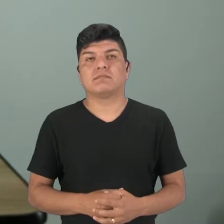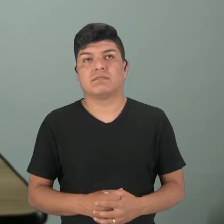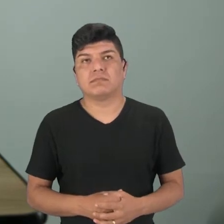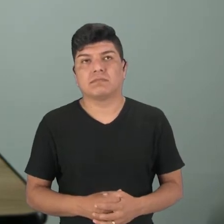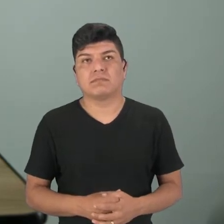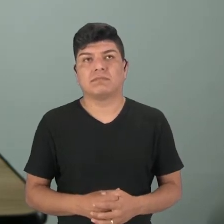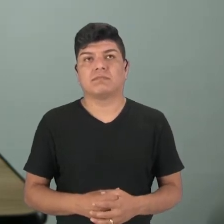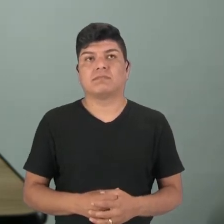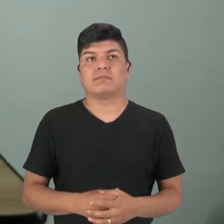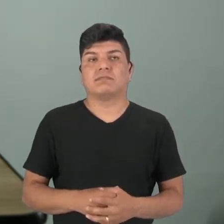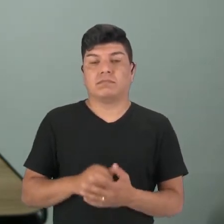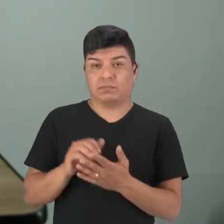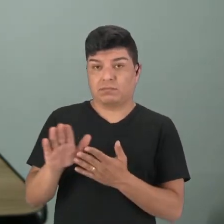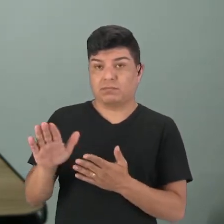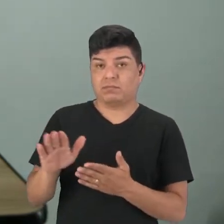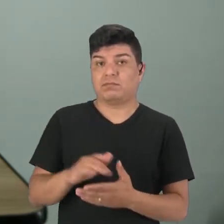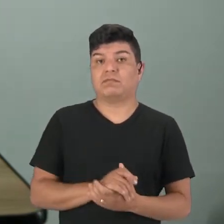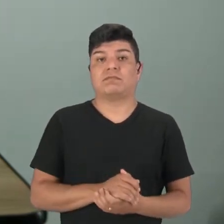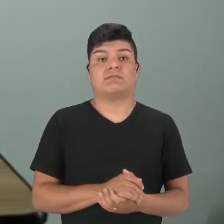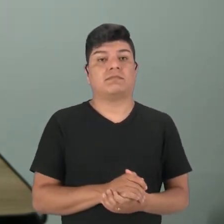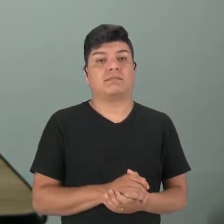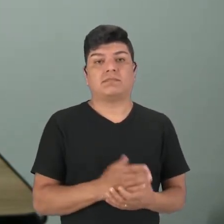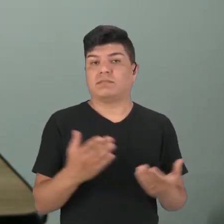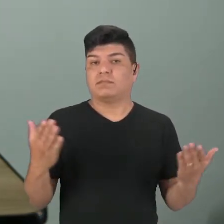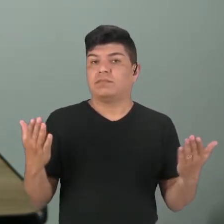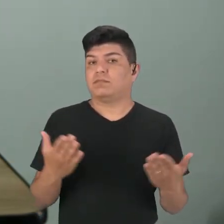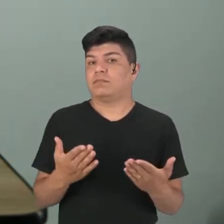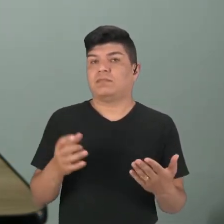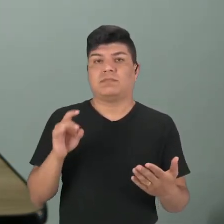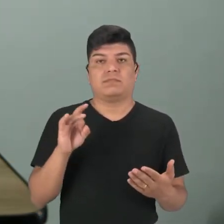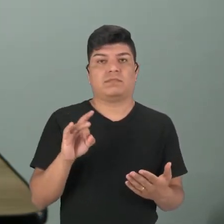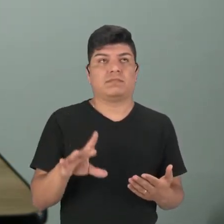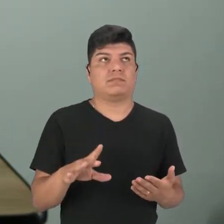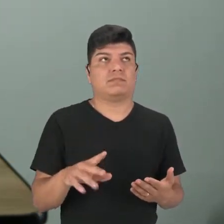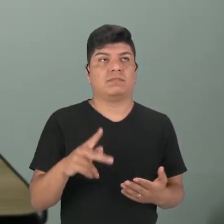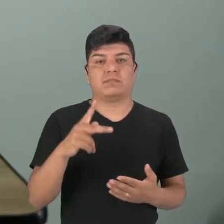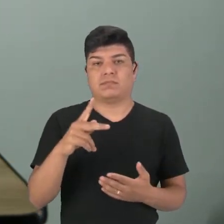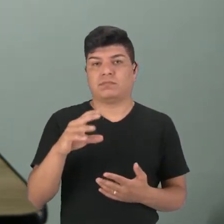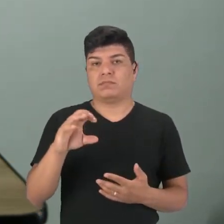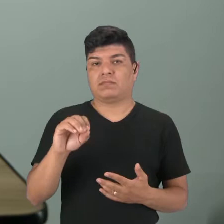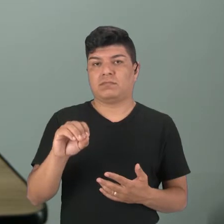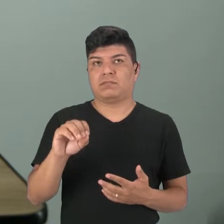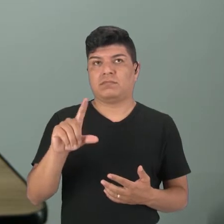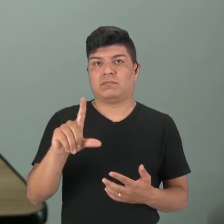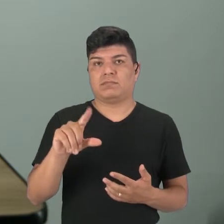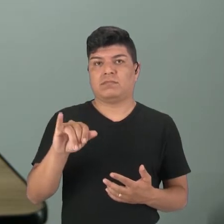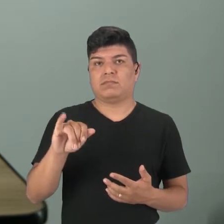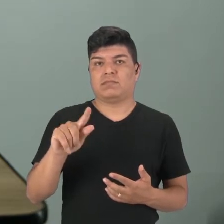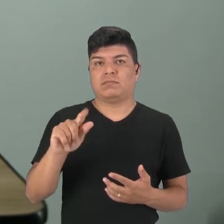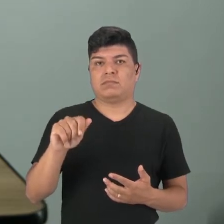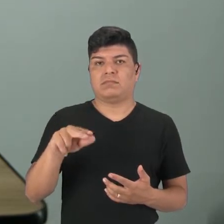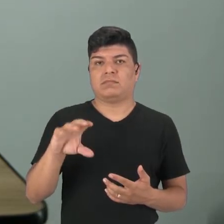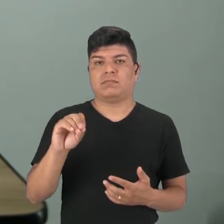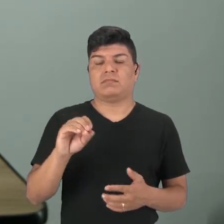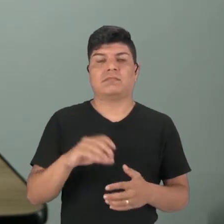Vou tirar. E agora, nós vamos ficar só com os polígonos, né?